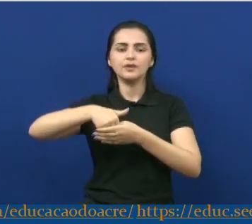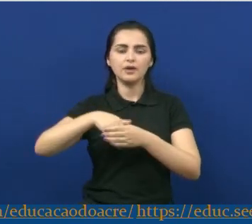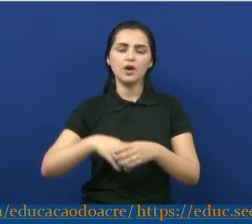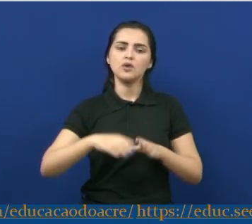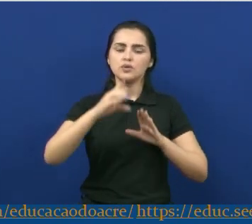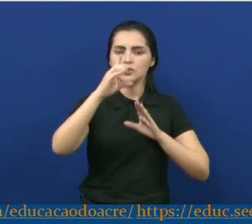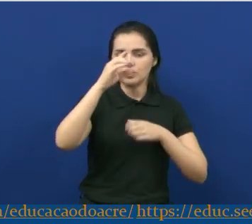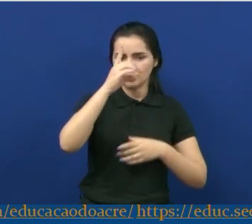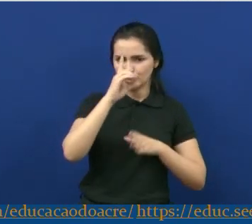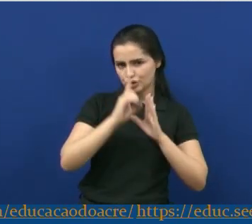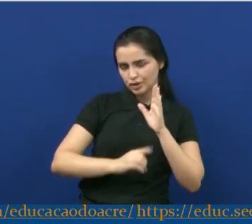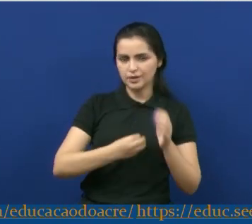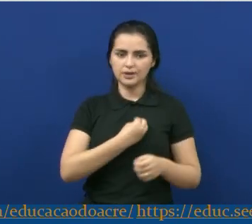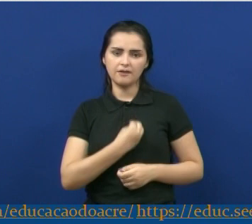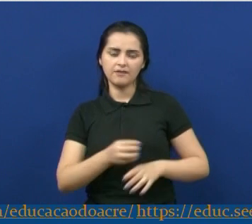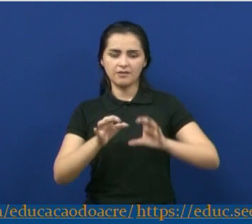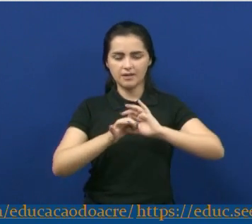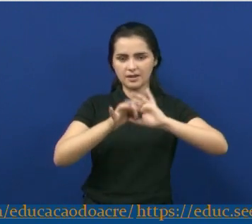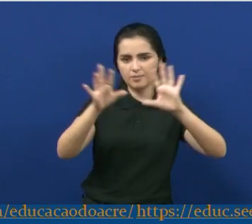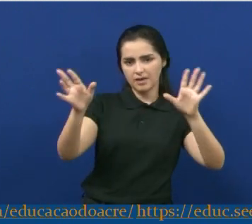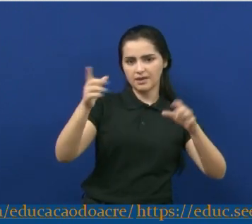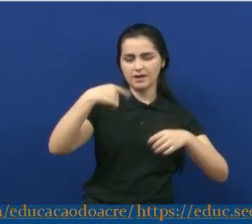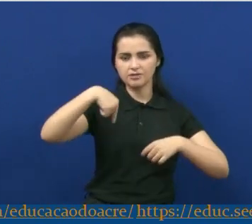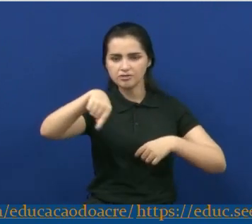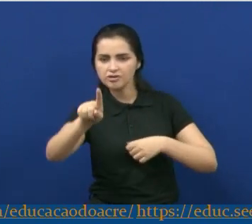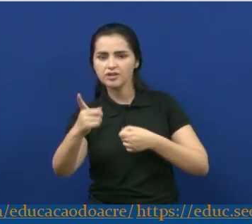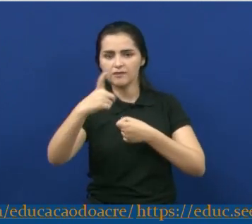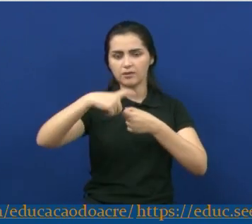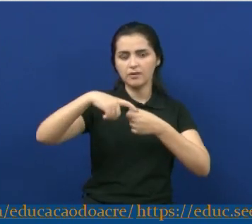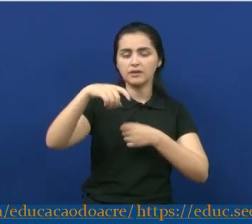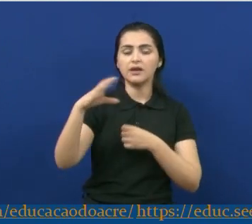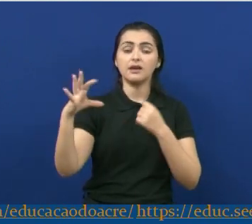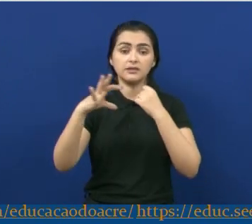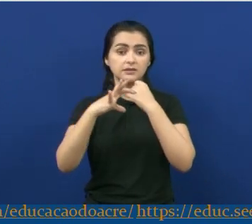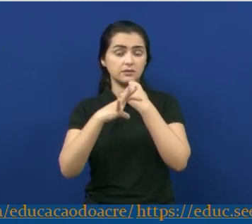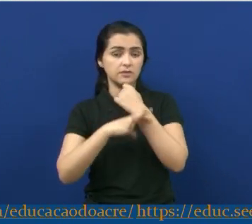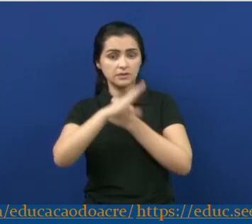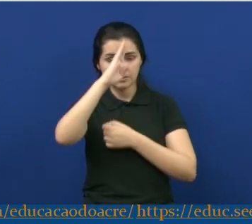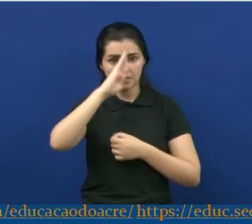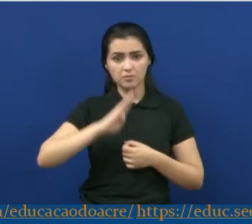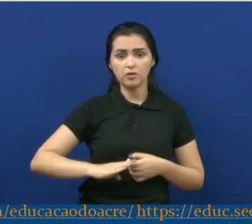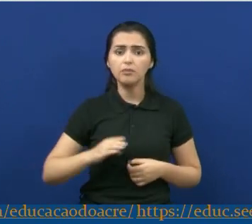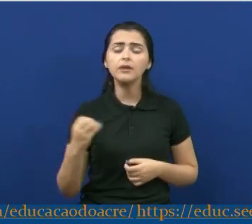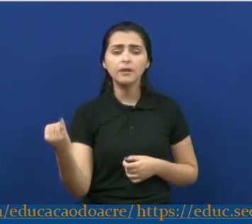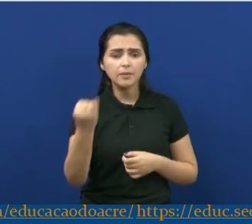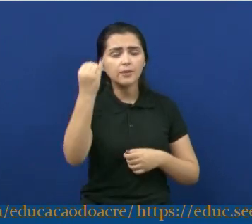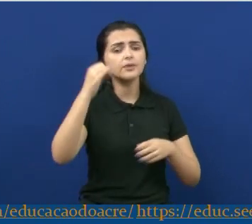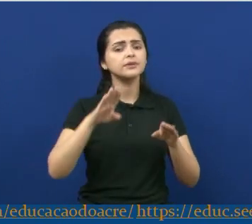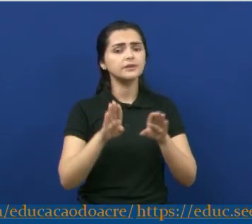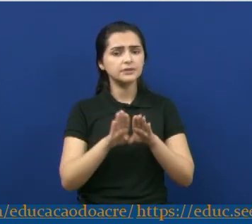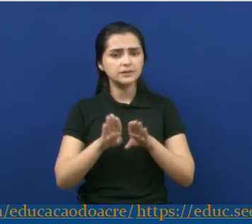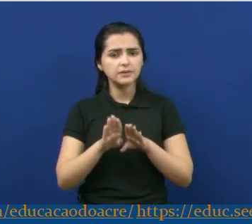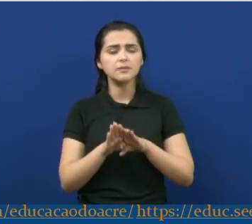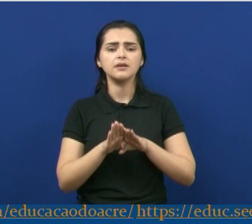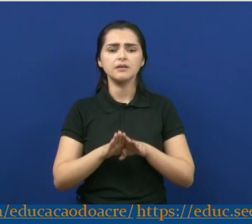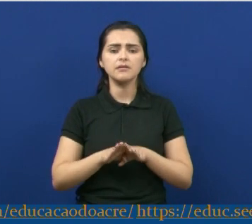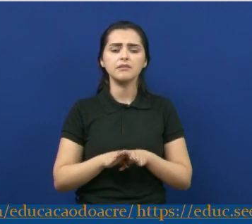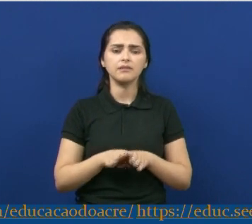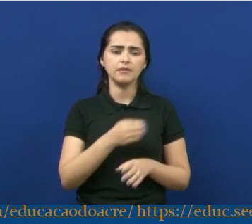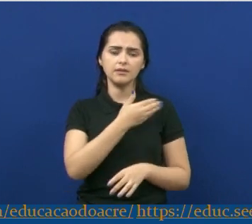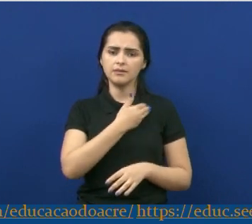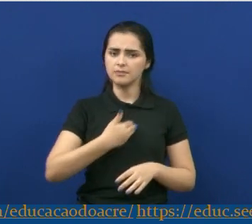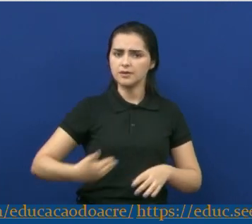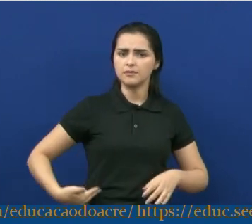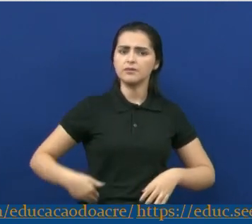direito à vida, a liberdade de ir e vir ou a segurança pública não sejam importantes. São sim, muito importantes. Só que